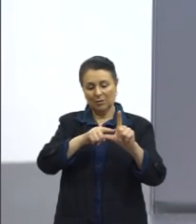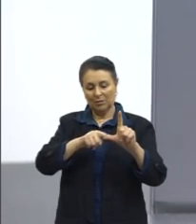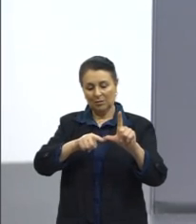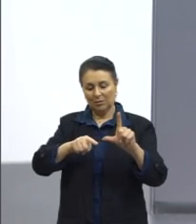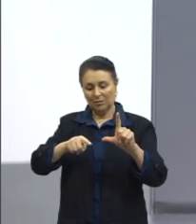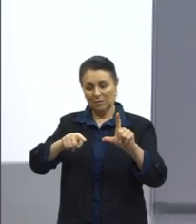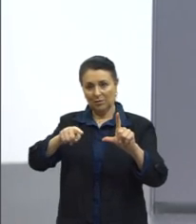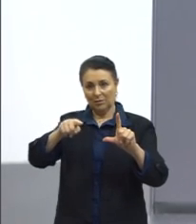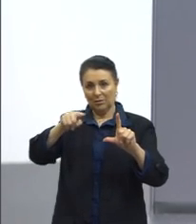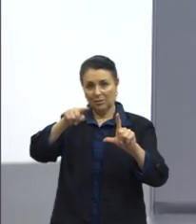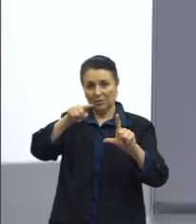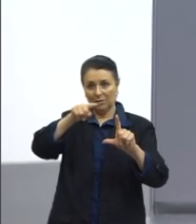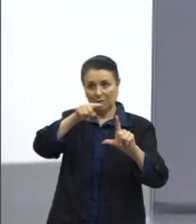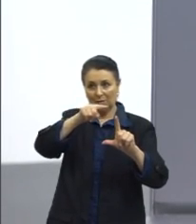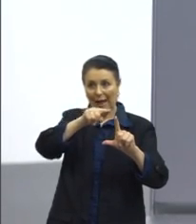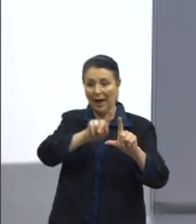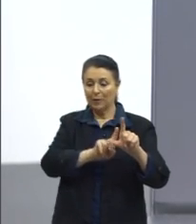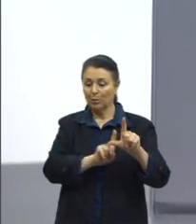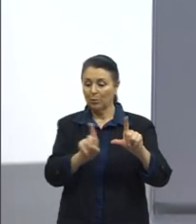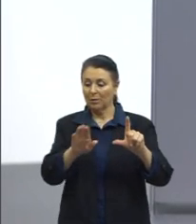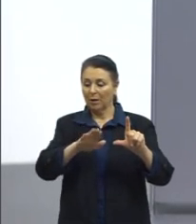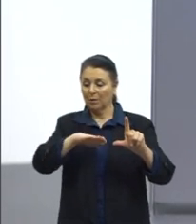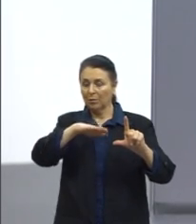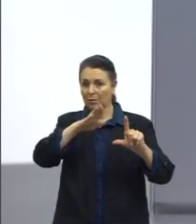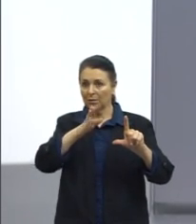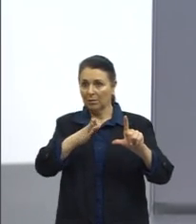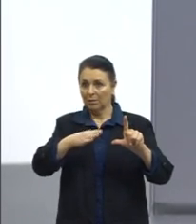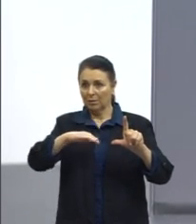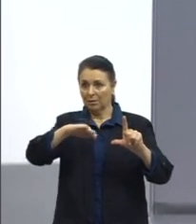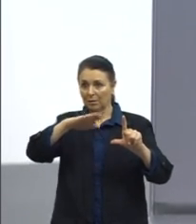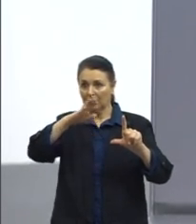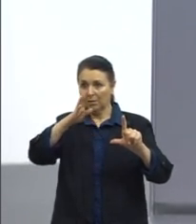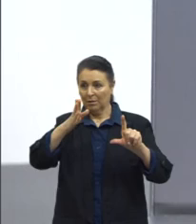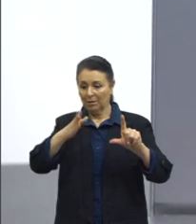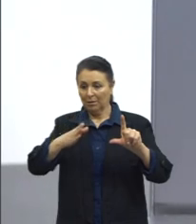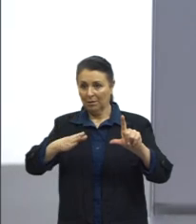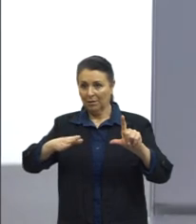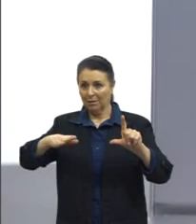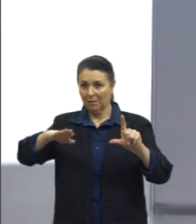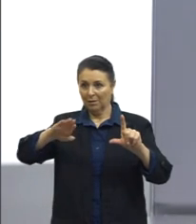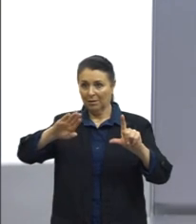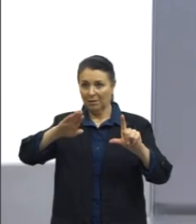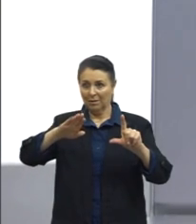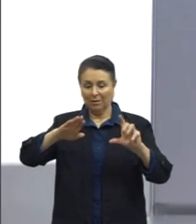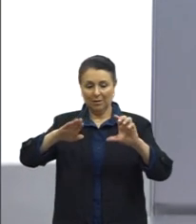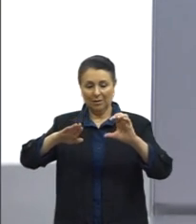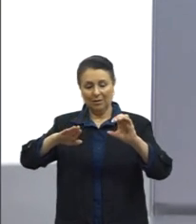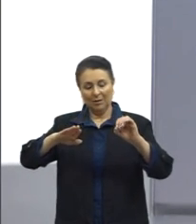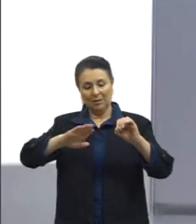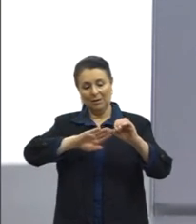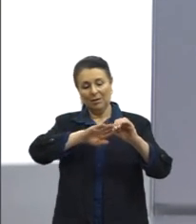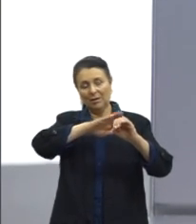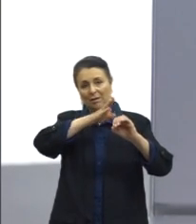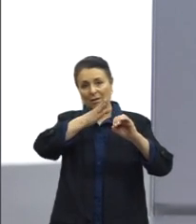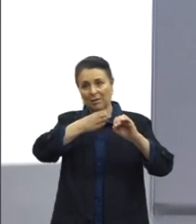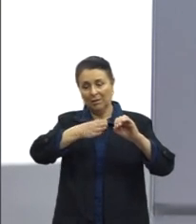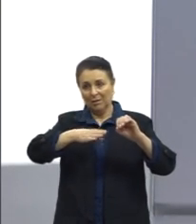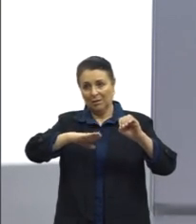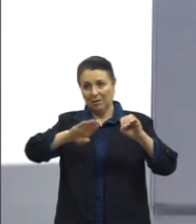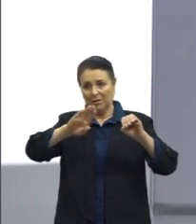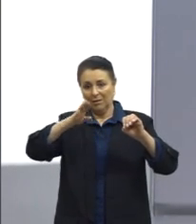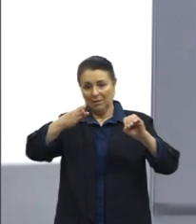ele tá marcando aonde que essa que ele vai marcar né Em cada círculo para construir essa onda completa